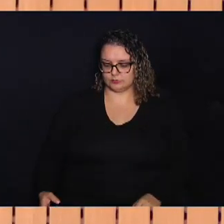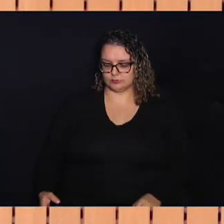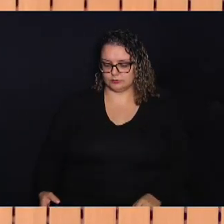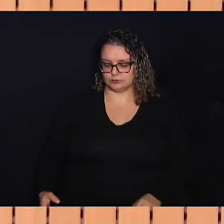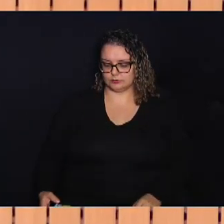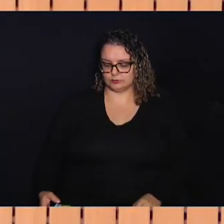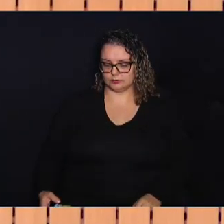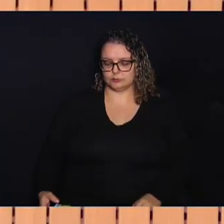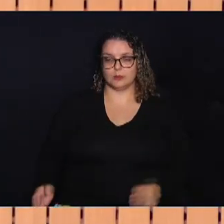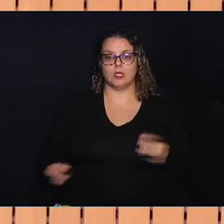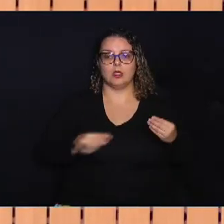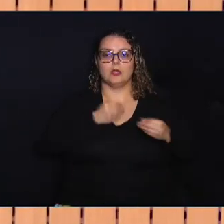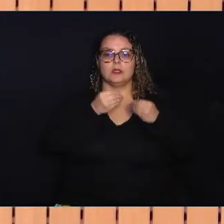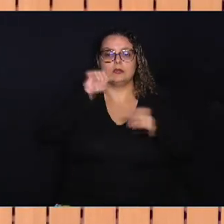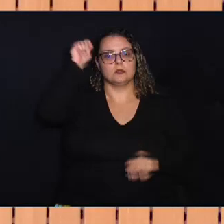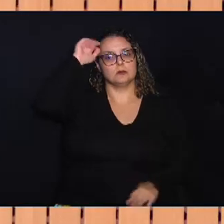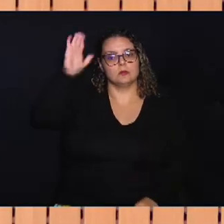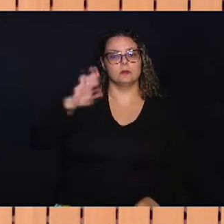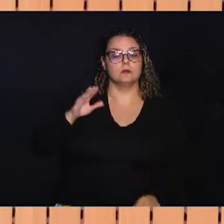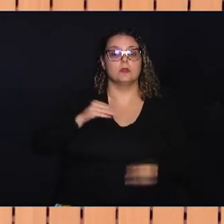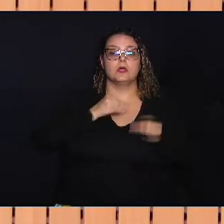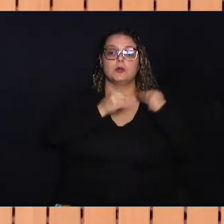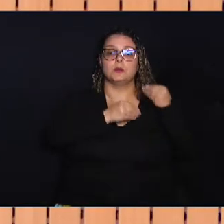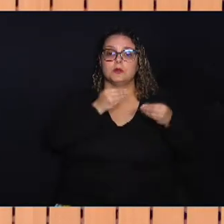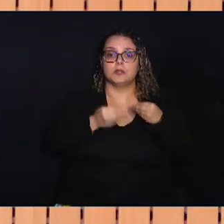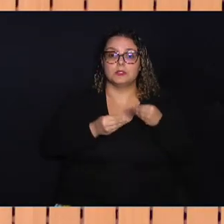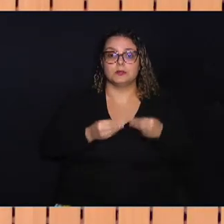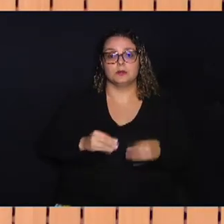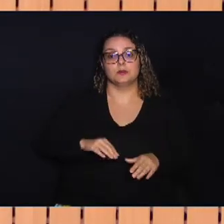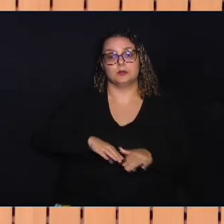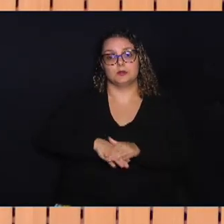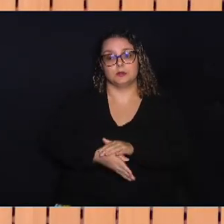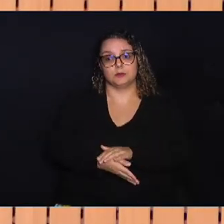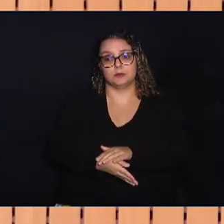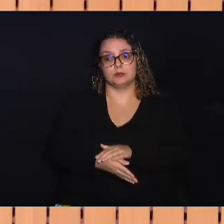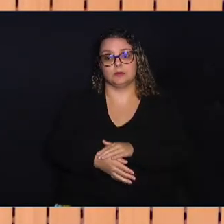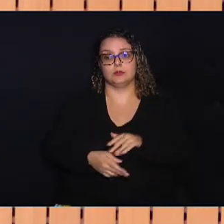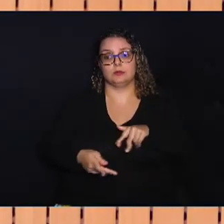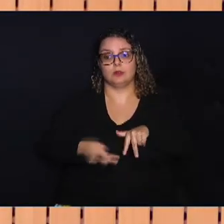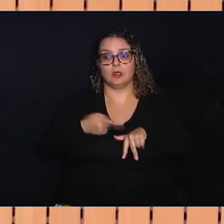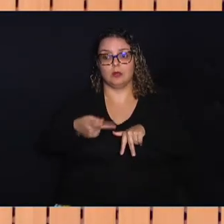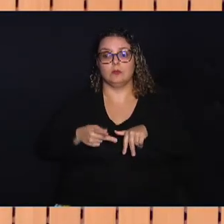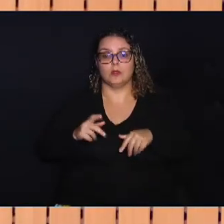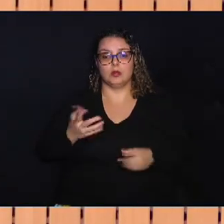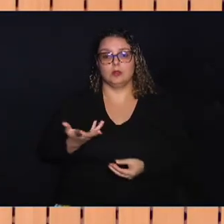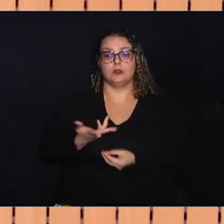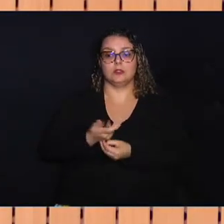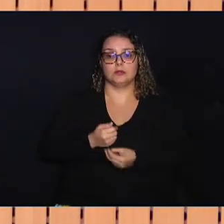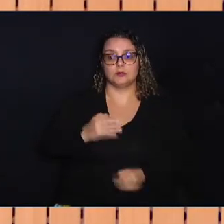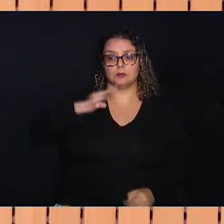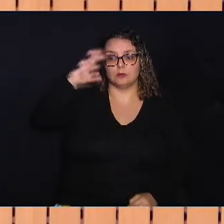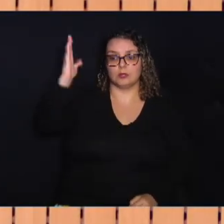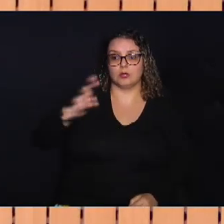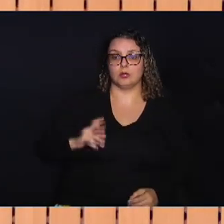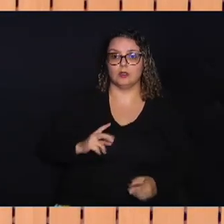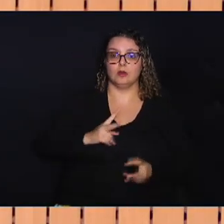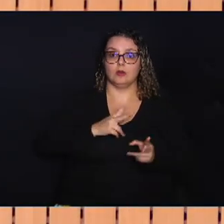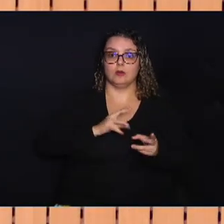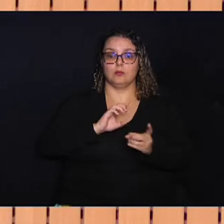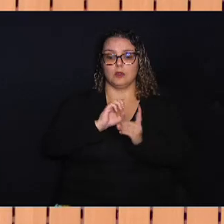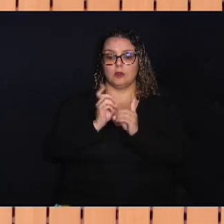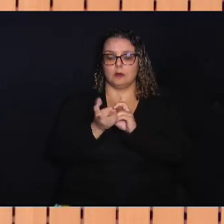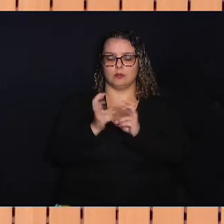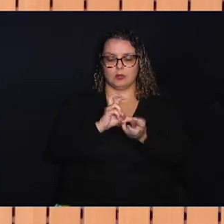herança cultural que reflete tantos costumes e manifestações artísticas brasileiras, como a capoeira, o